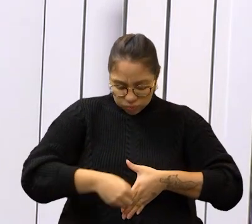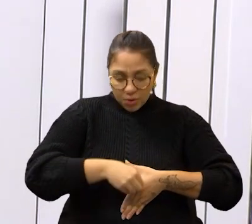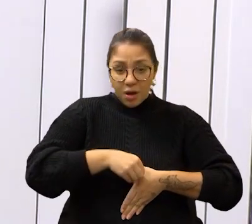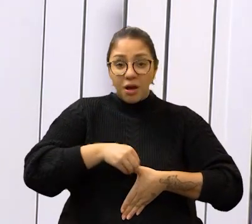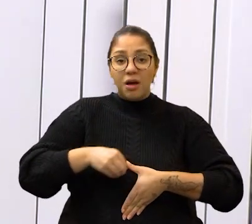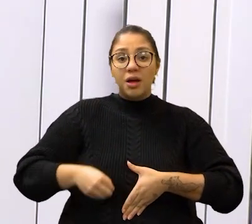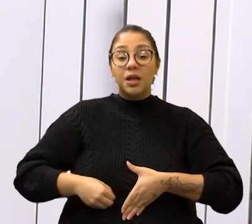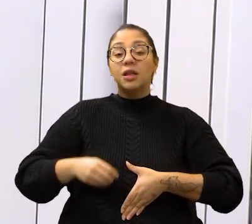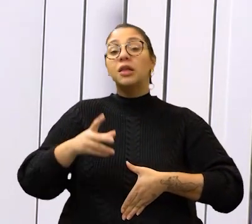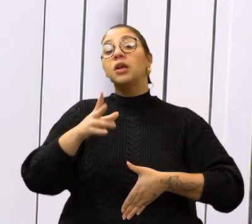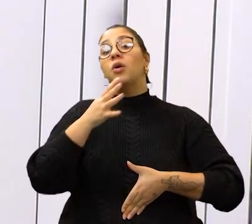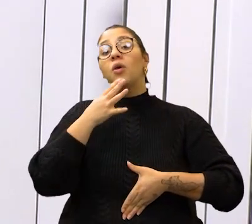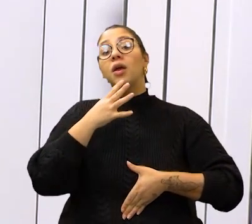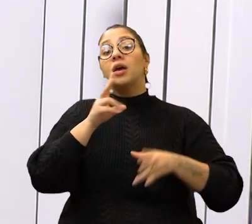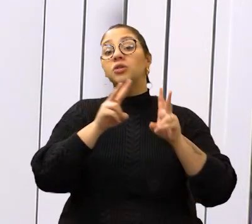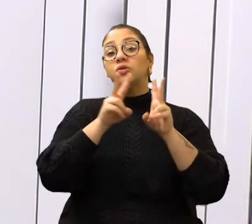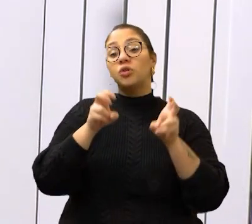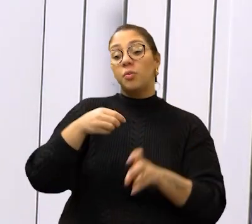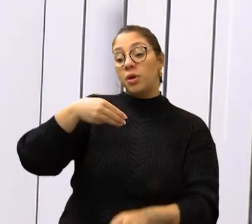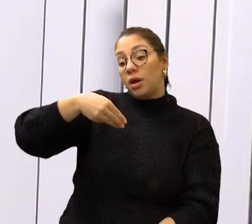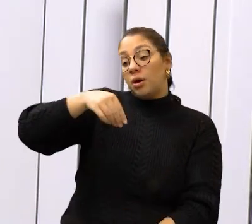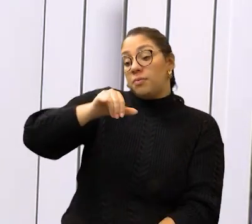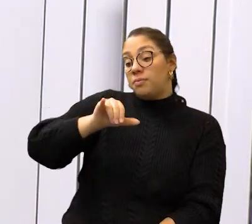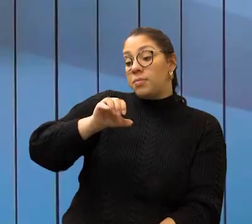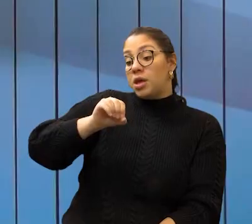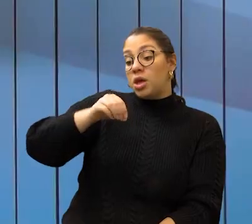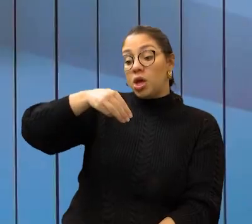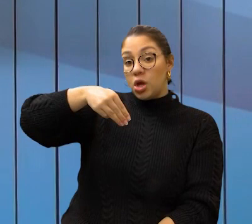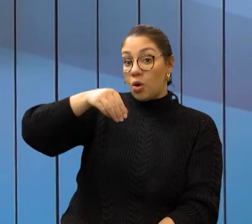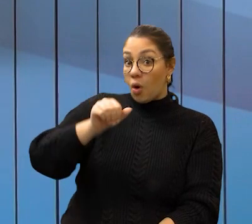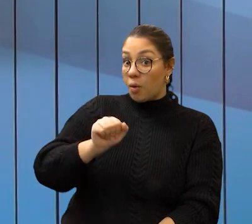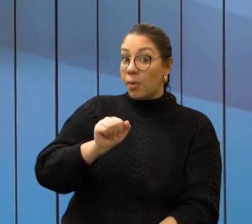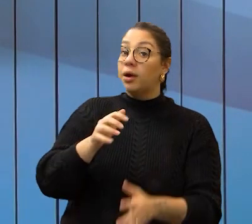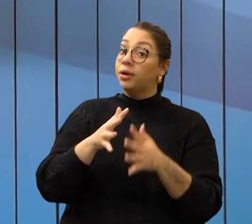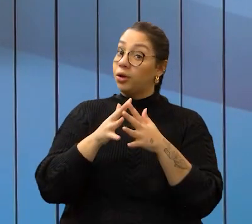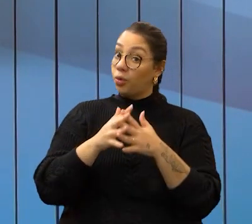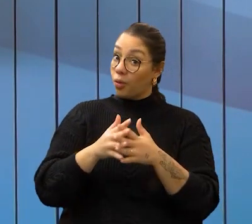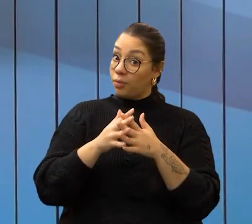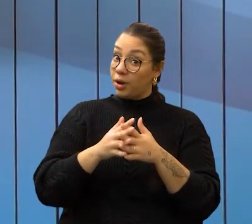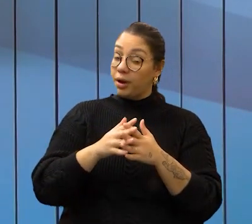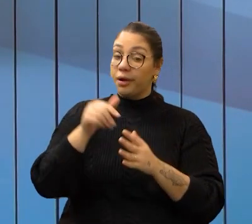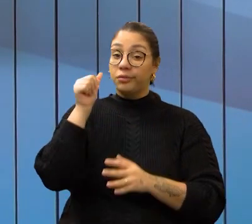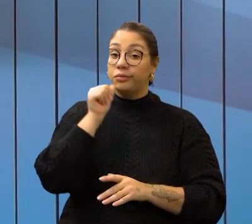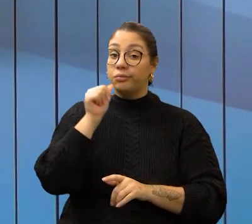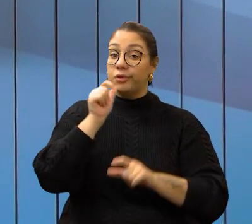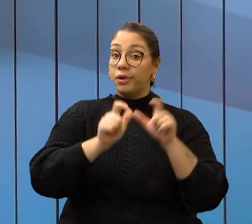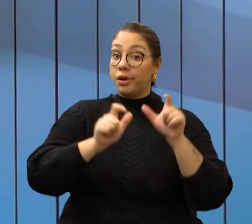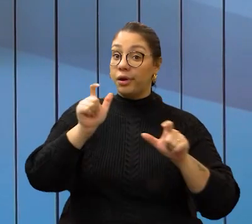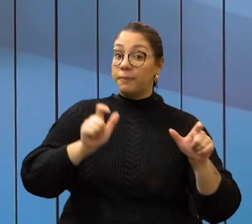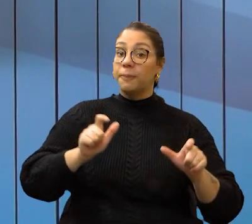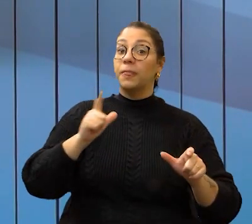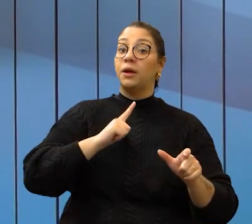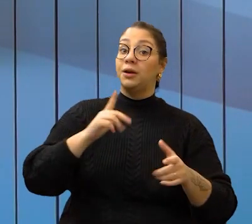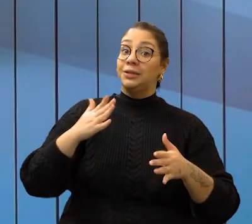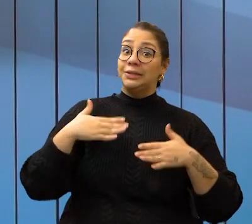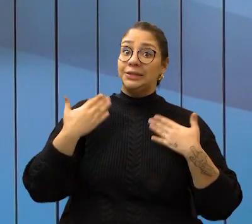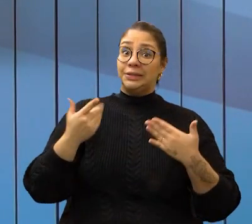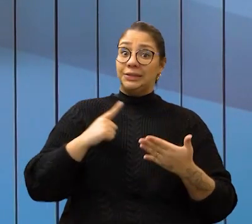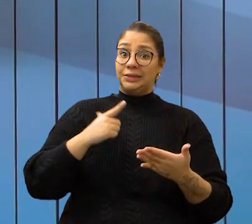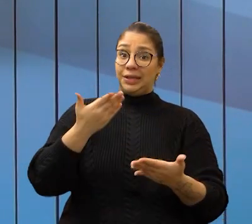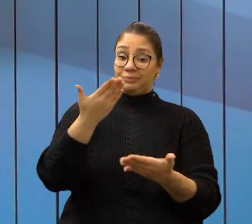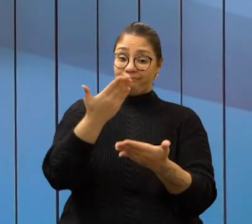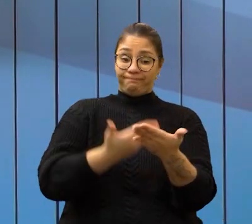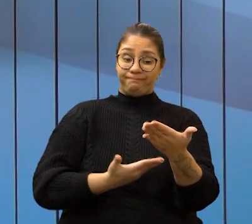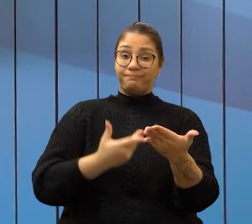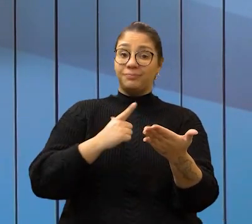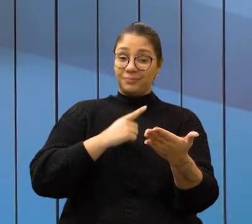conhecido popularmente como mioma. É complicada essa situação, as mulheres acabam se assustando quando tem esse diagnóstico, não